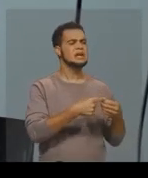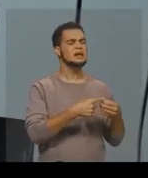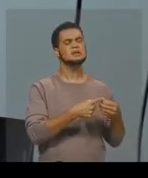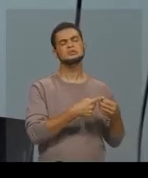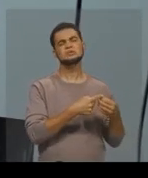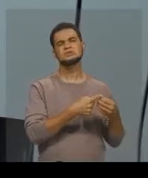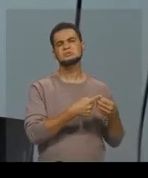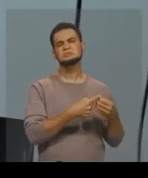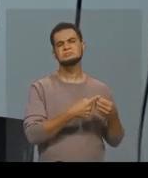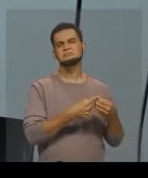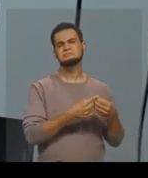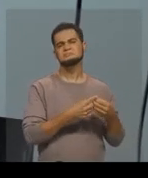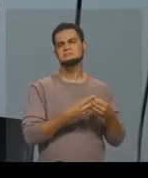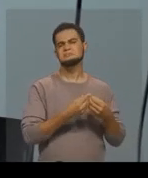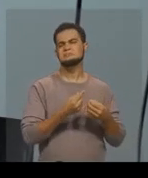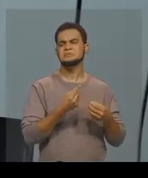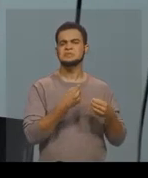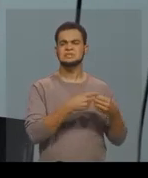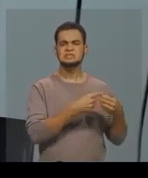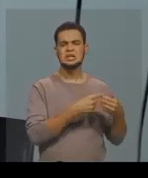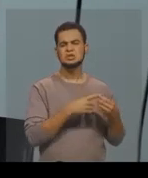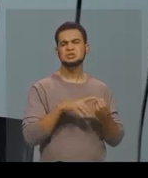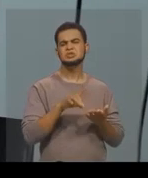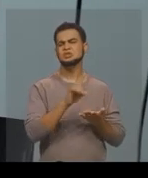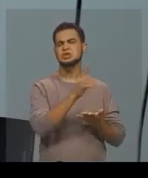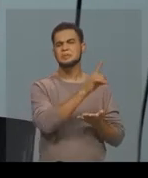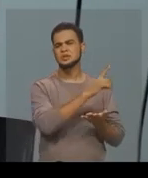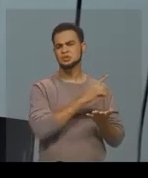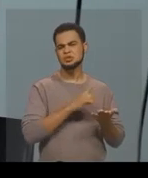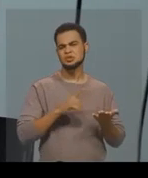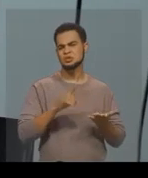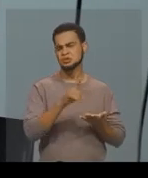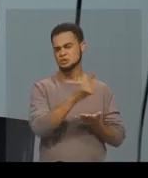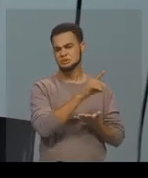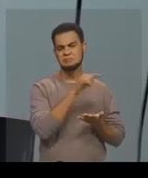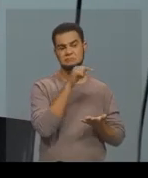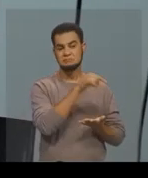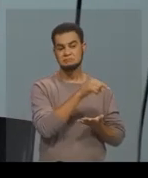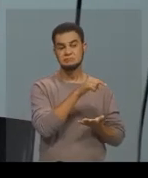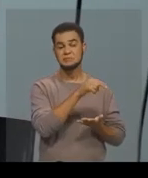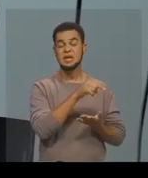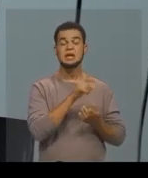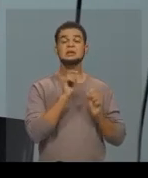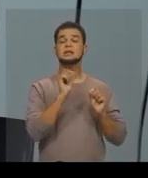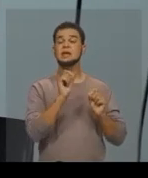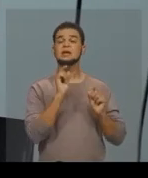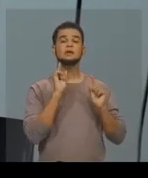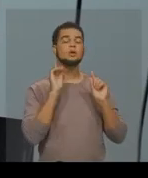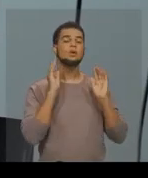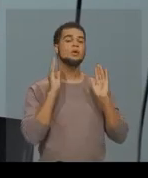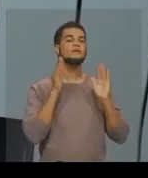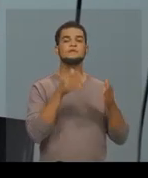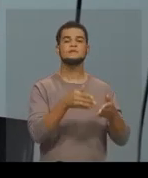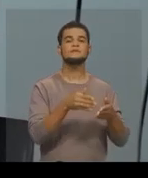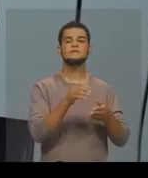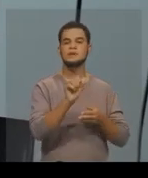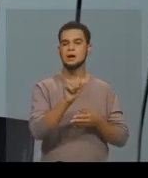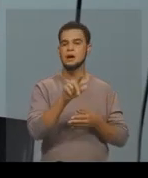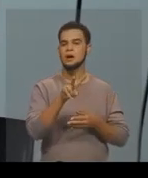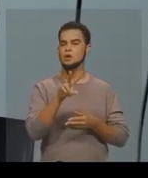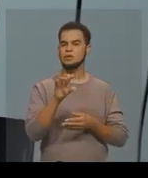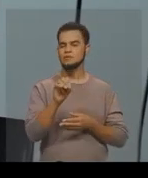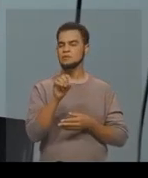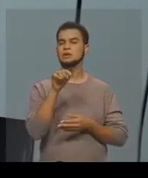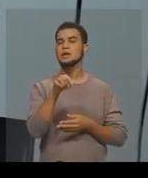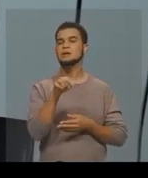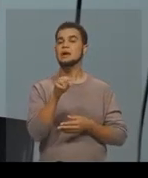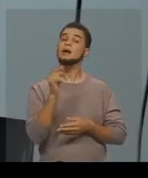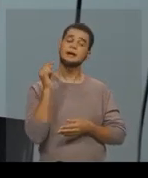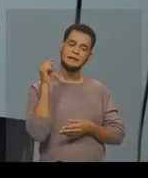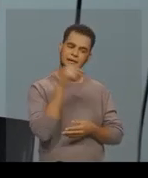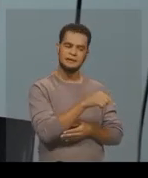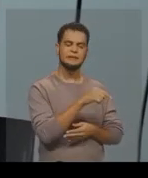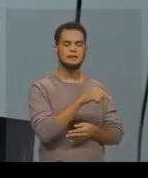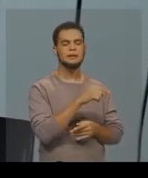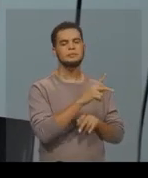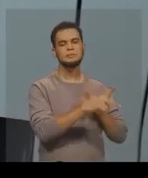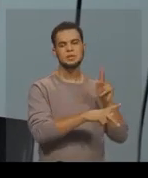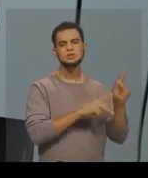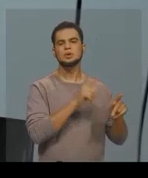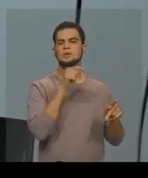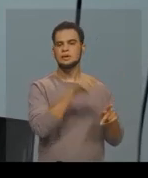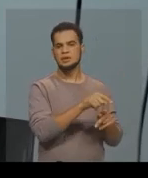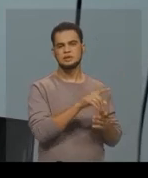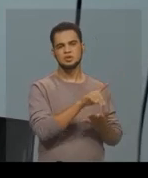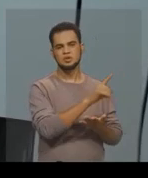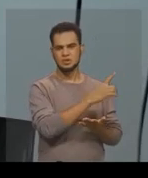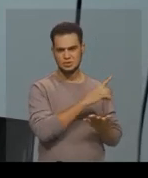na Praça de Diamantina, são as pessoas que estão passando na Praça de Diamantina. Esse que é meu público-alvo. Então, público-alvo que é para quem